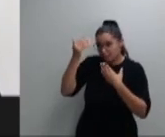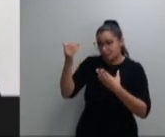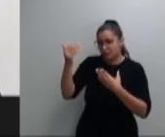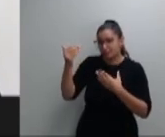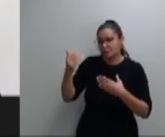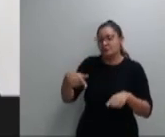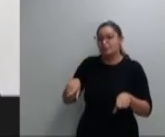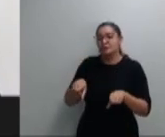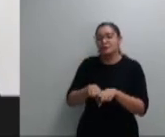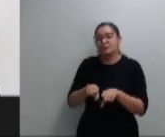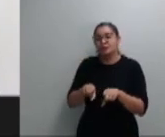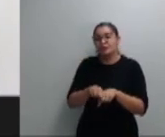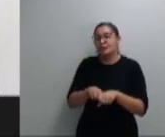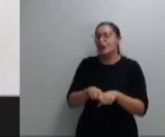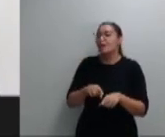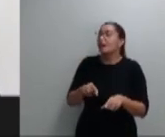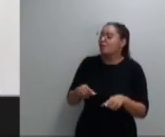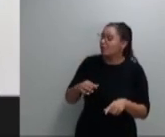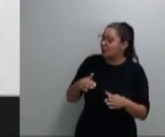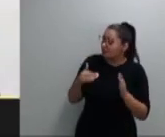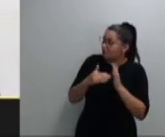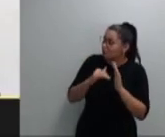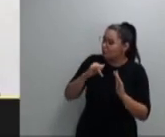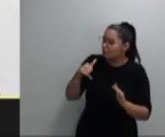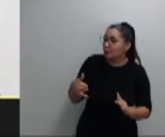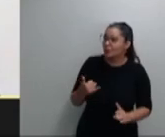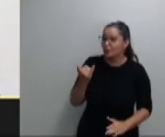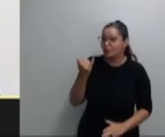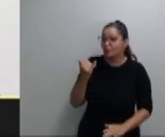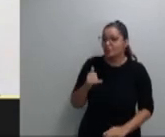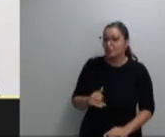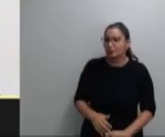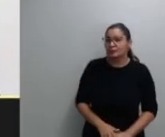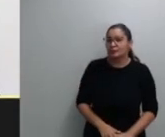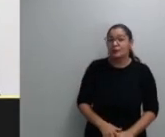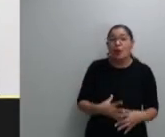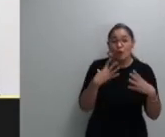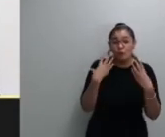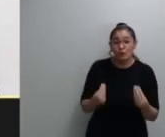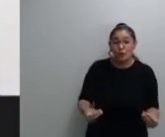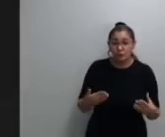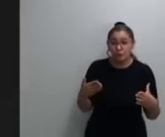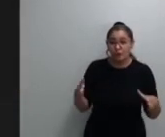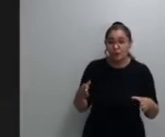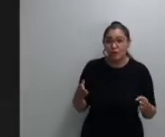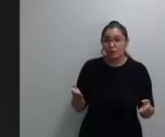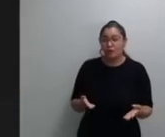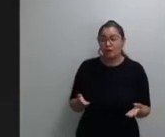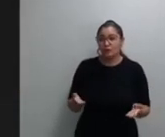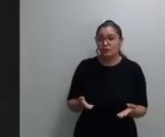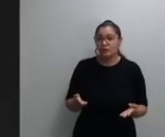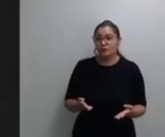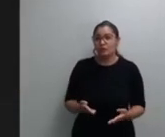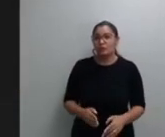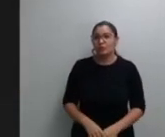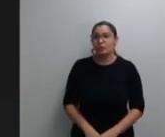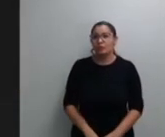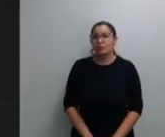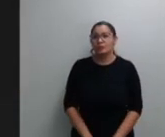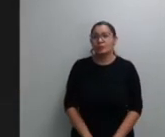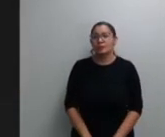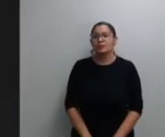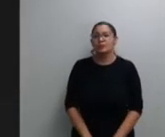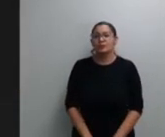vossa excelência até uma outra oportunidade vamos agora ao último item prioritário para depois a gente poder